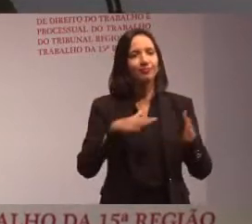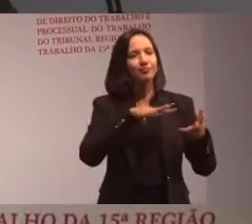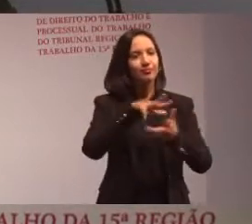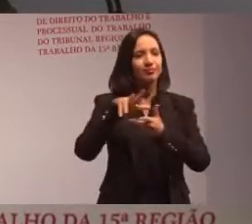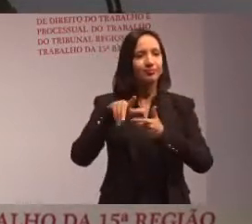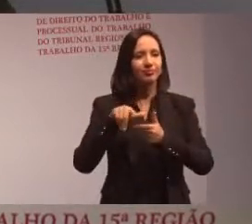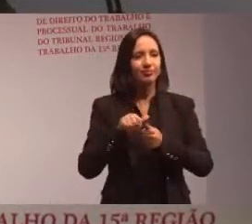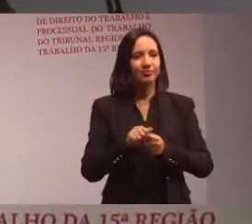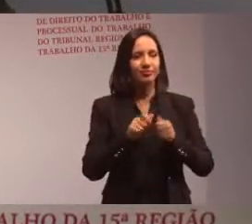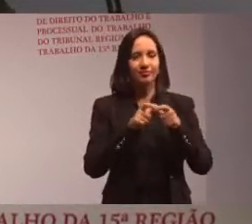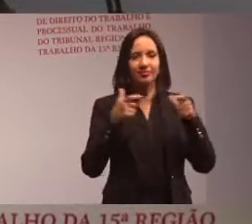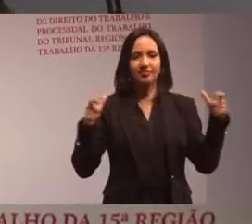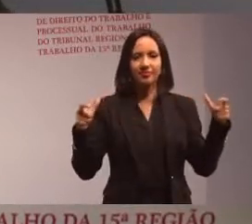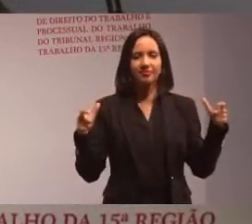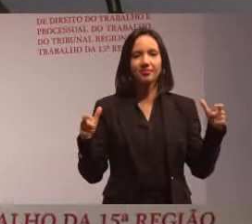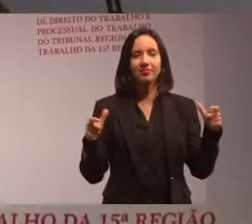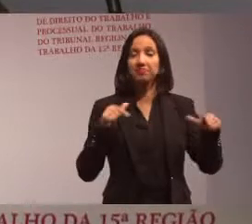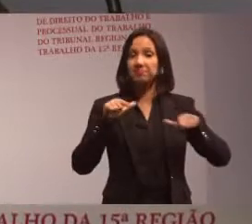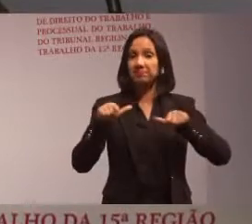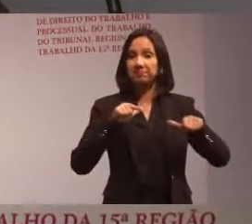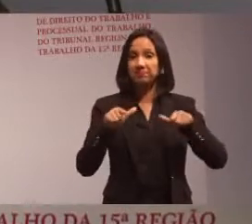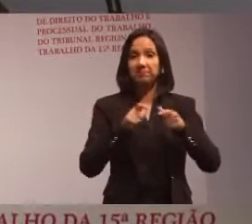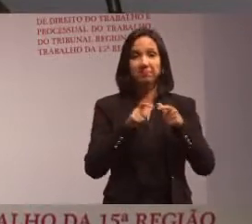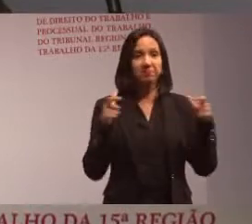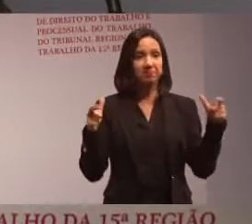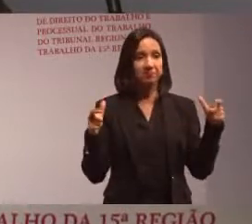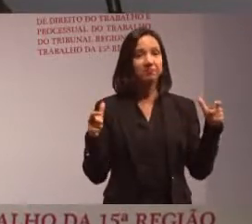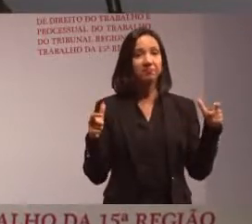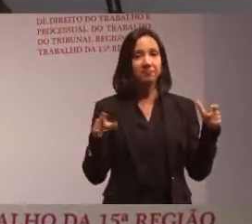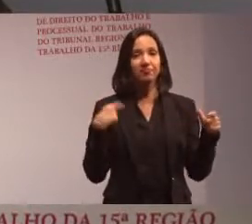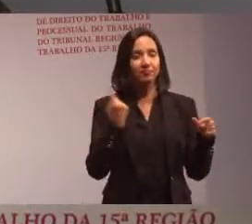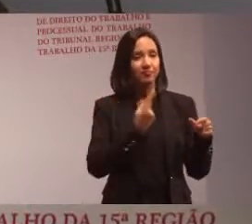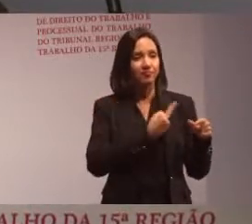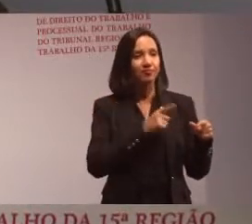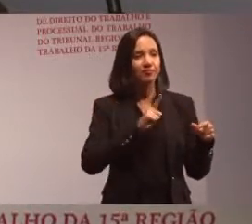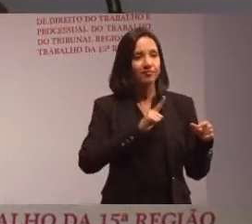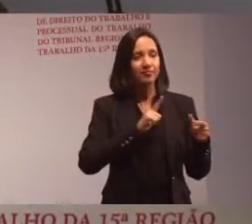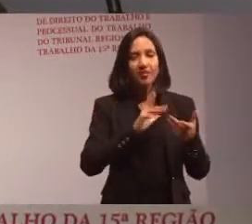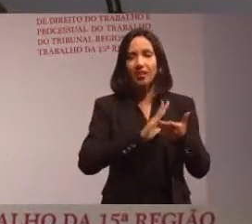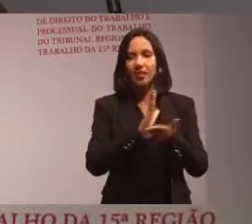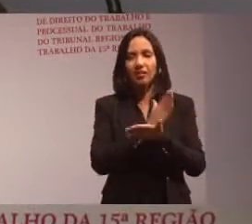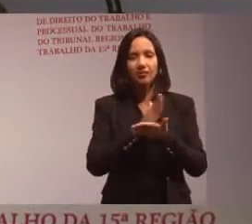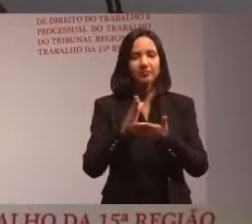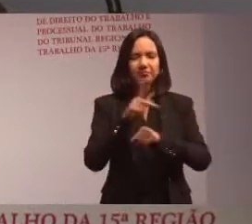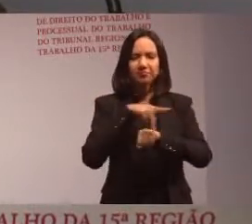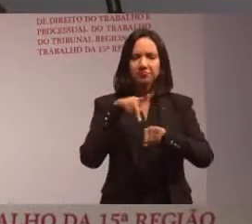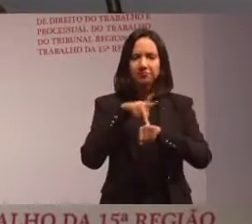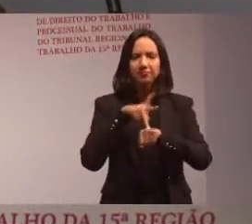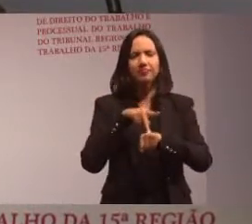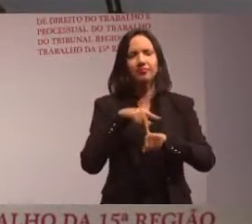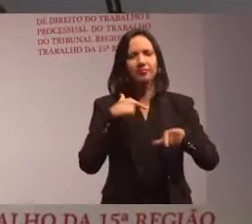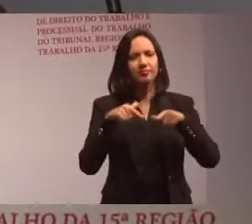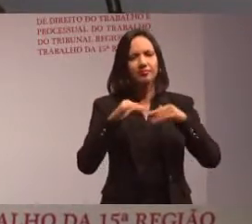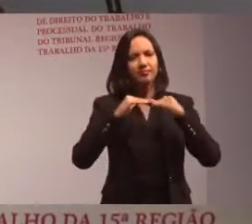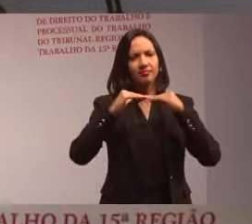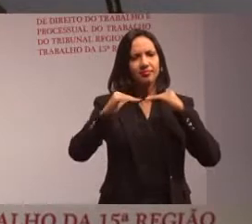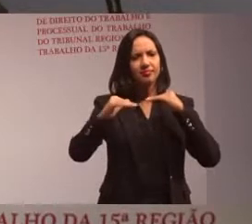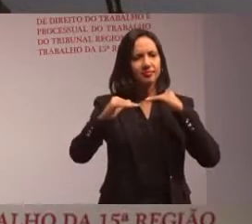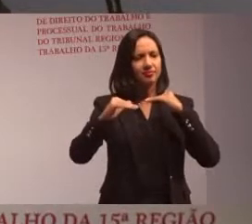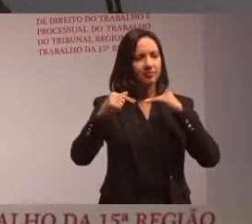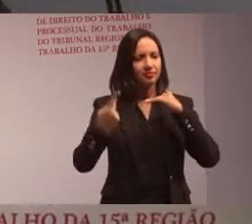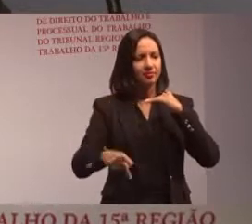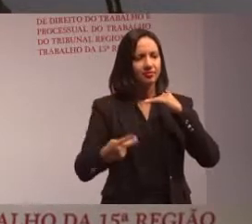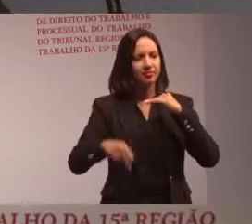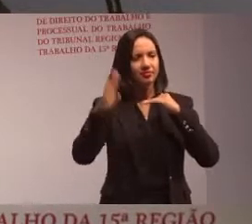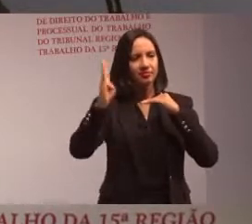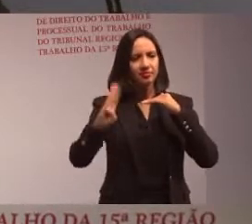está crescendo e até a taxa de empregos está aumentando, a gente chega a ter alguns países com taxa de emprego pleno. A gente, no Brasil,